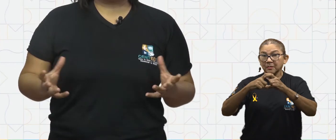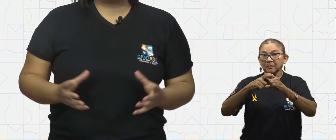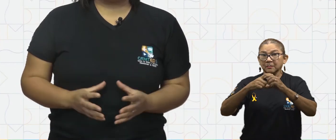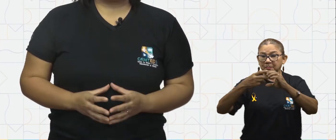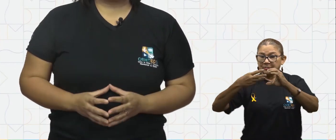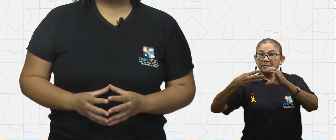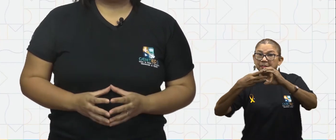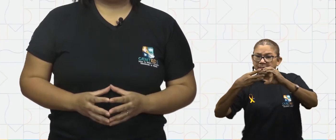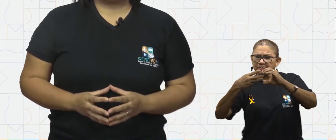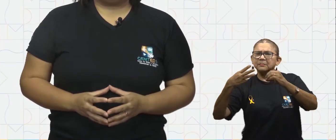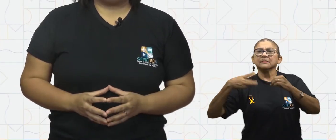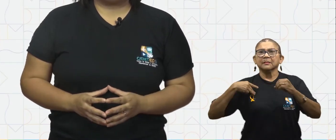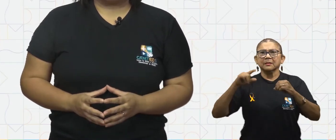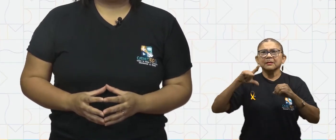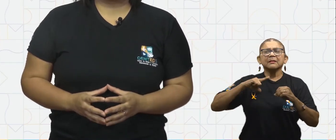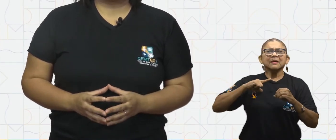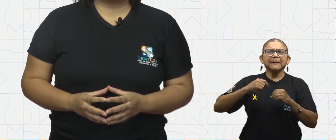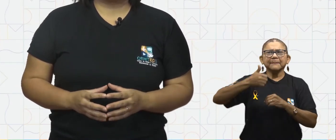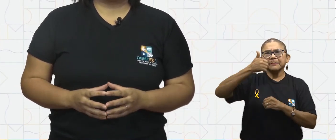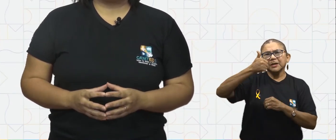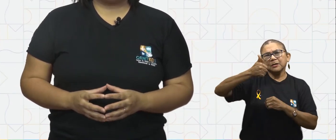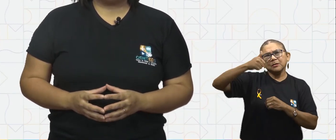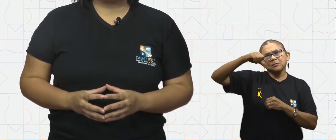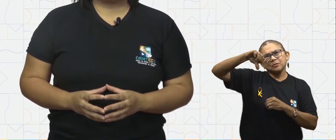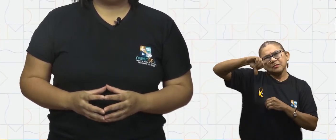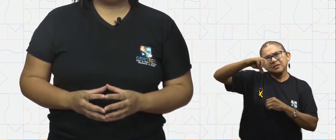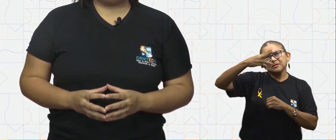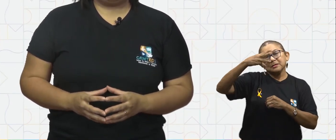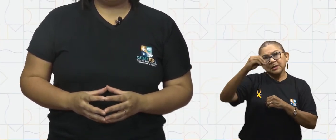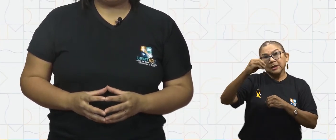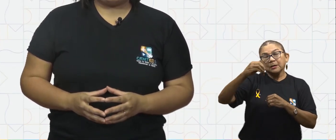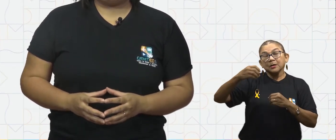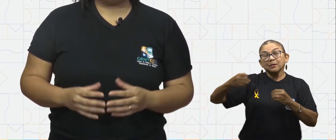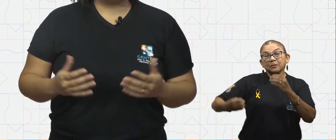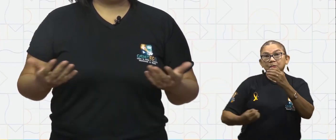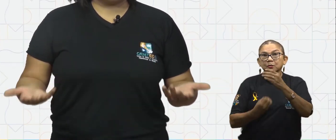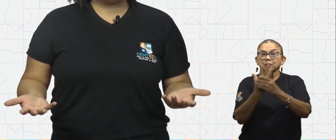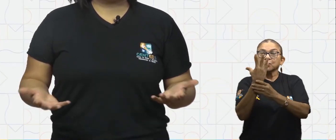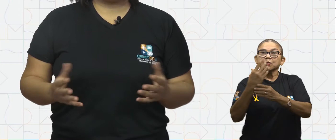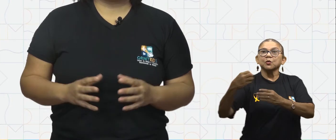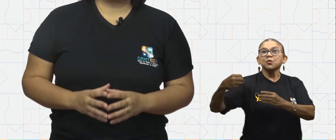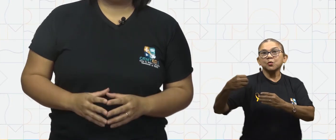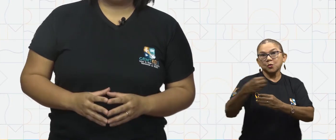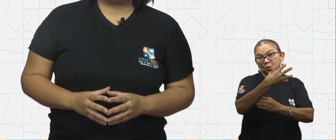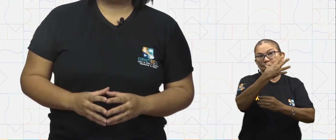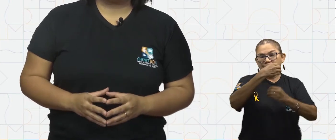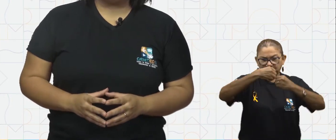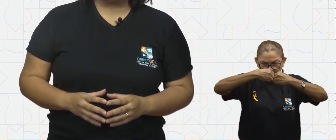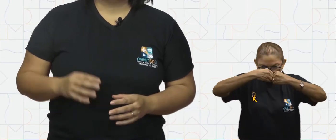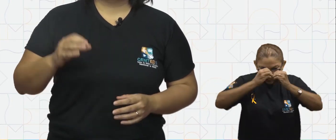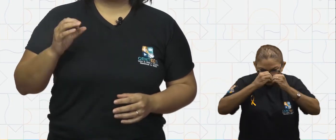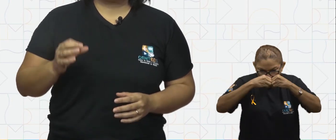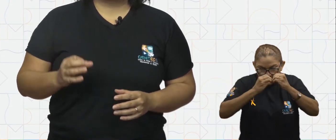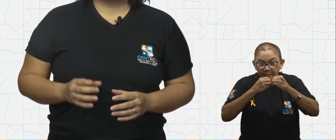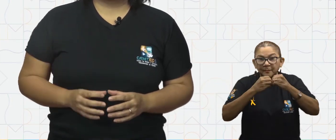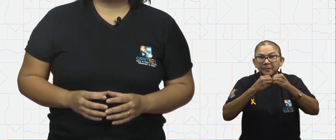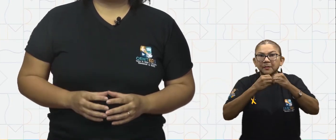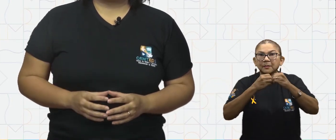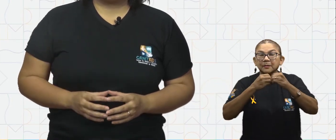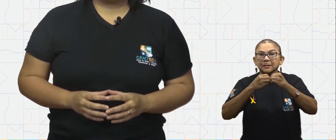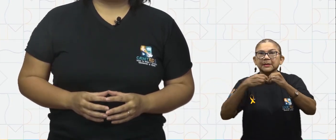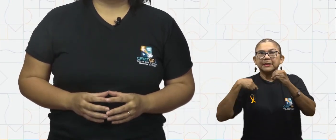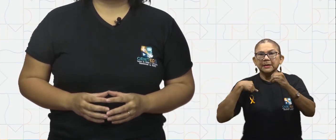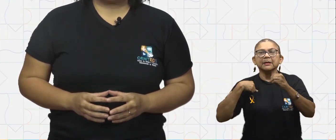Por volta de 1930, surgiu um novo tipo de microscópio, o microscópio eletrônico. Com esse tipo